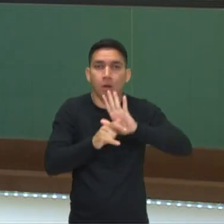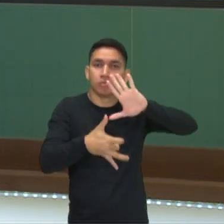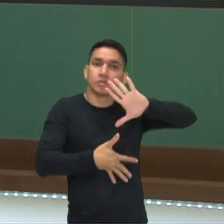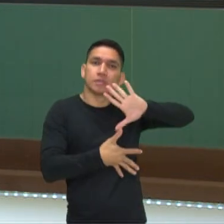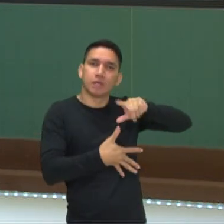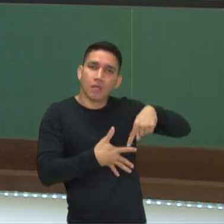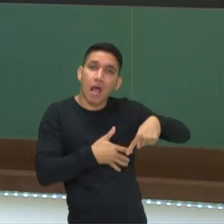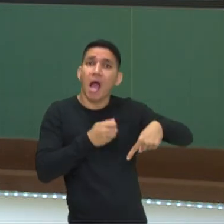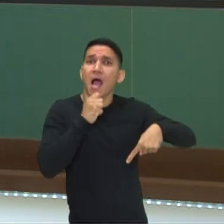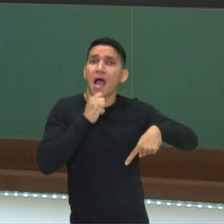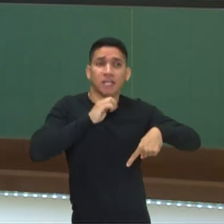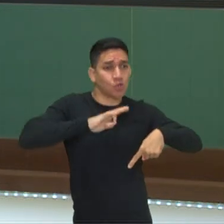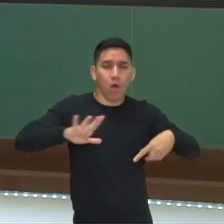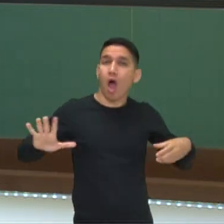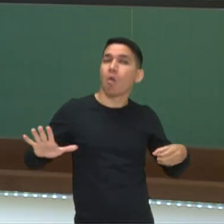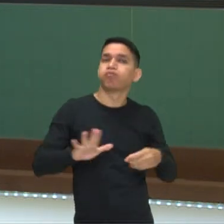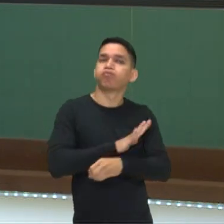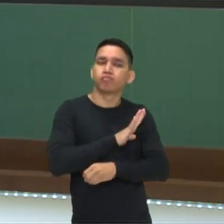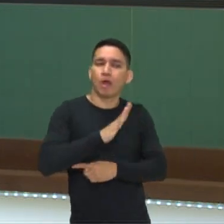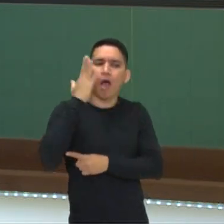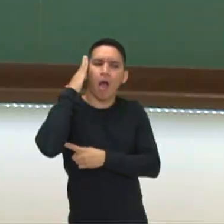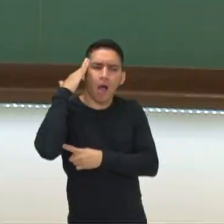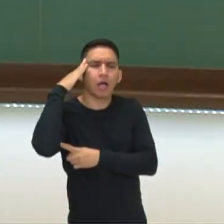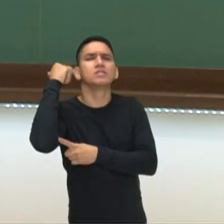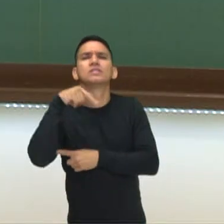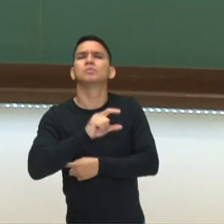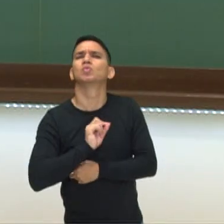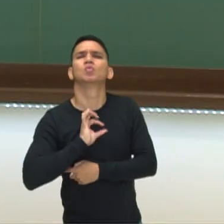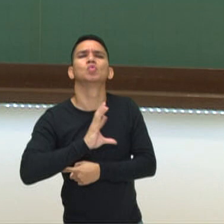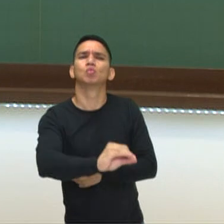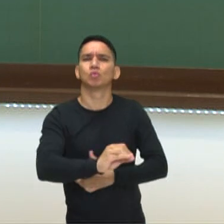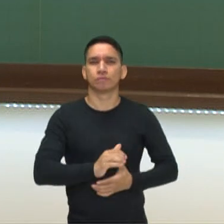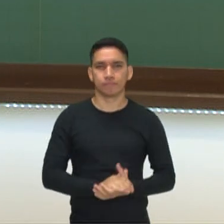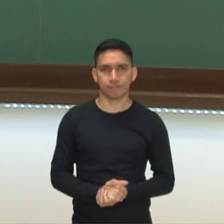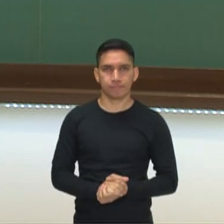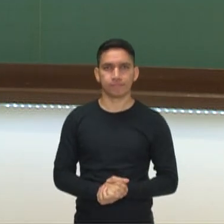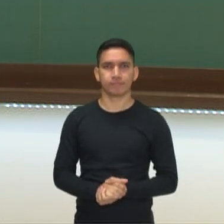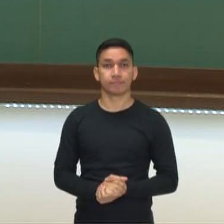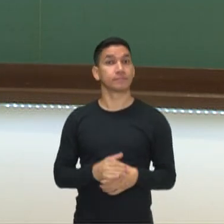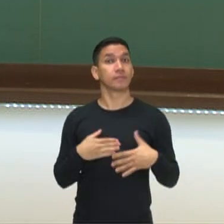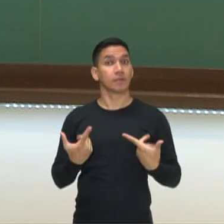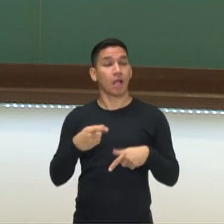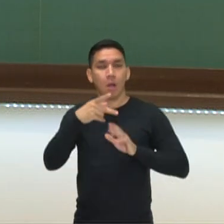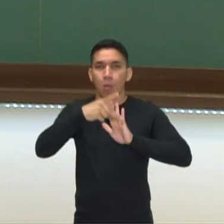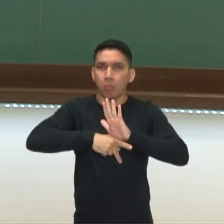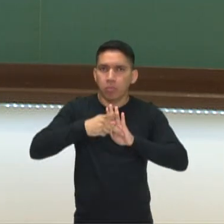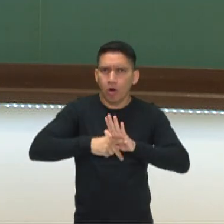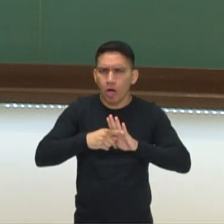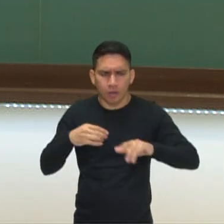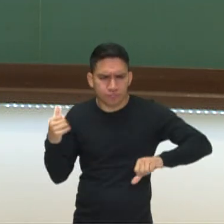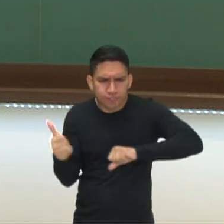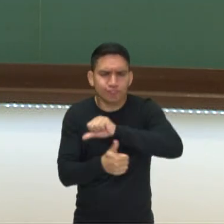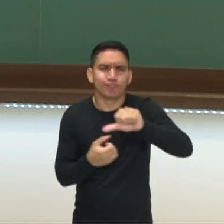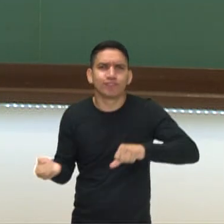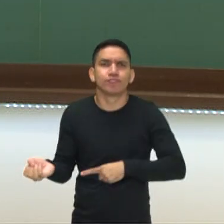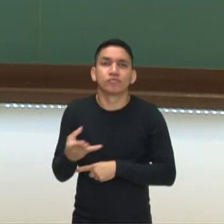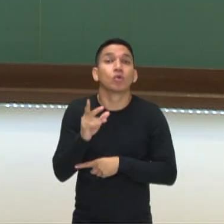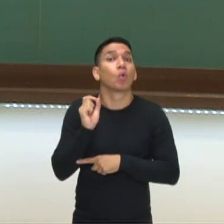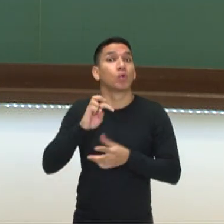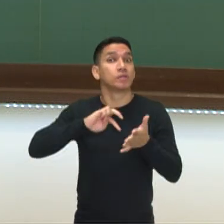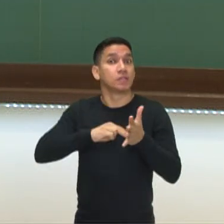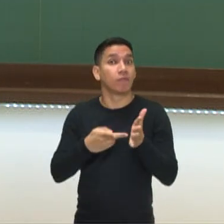que ainda não era completamente conhecido. Então, esse projeto modernizante ele vai